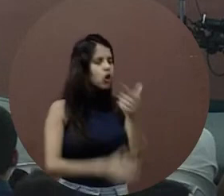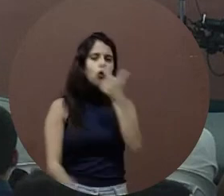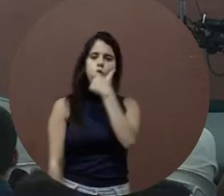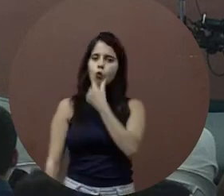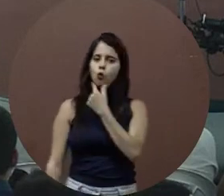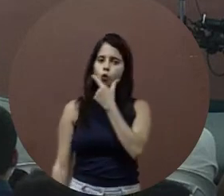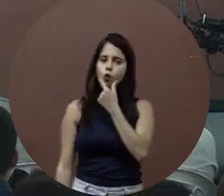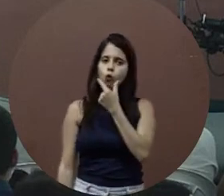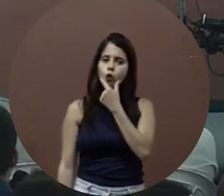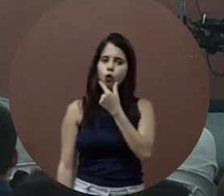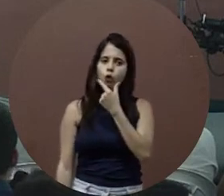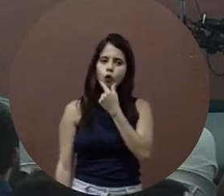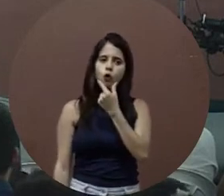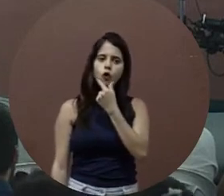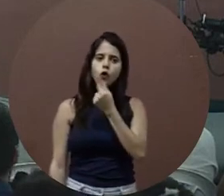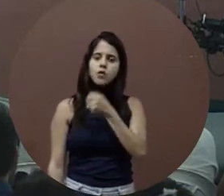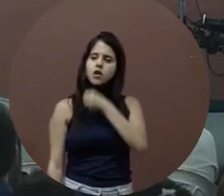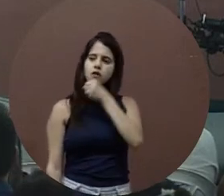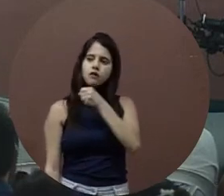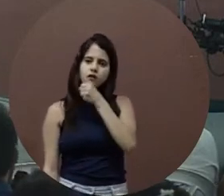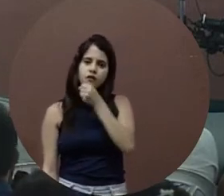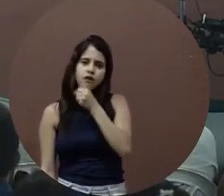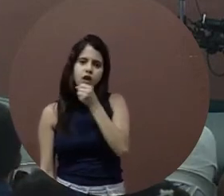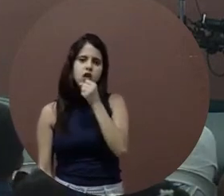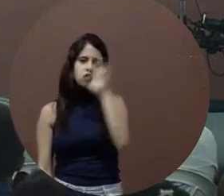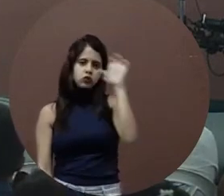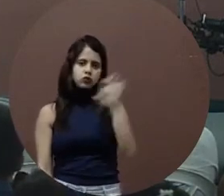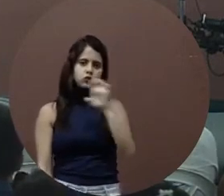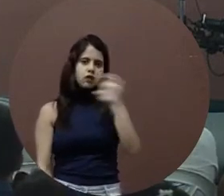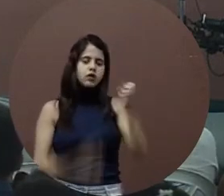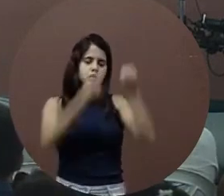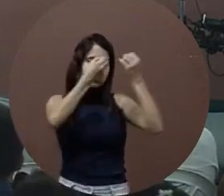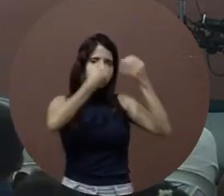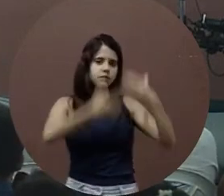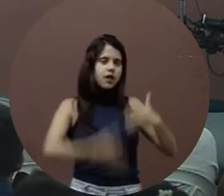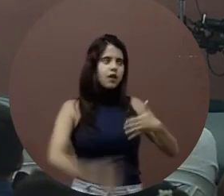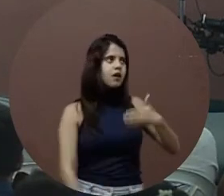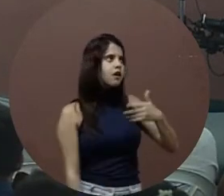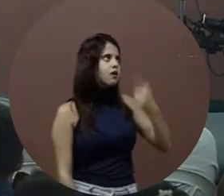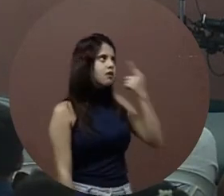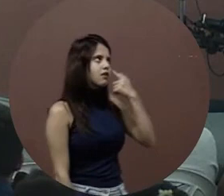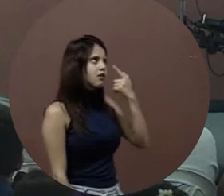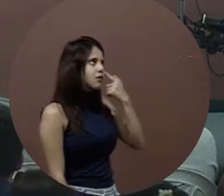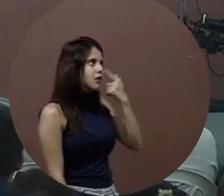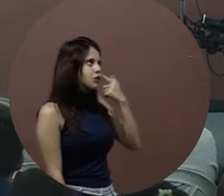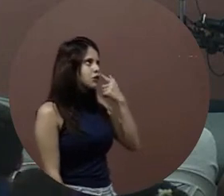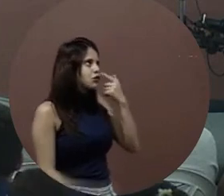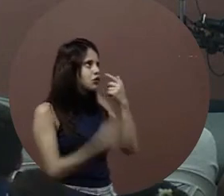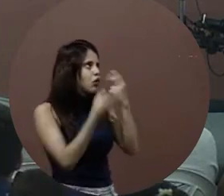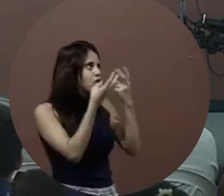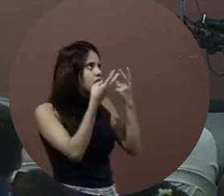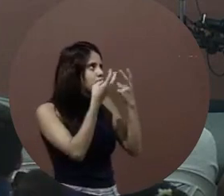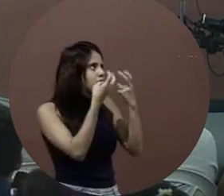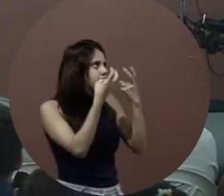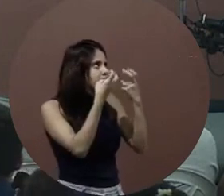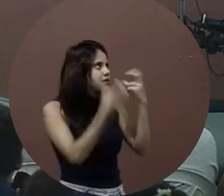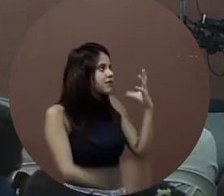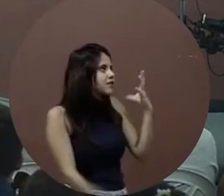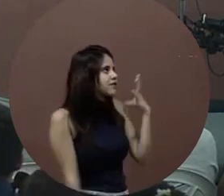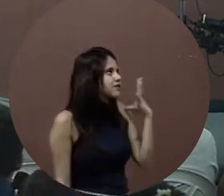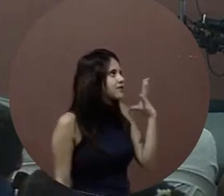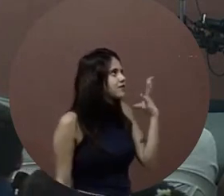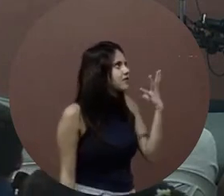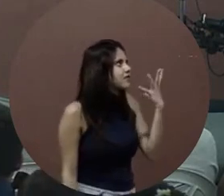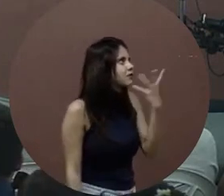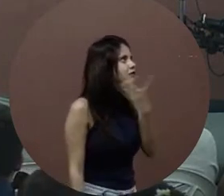homem idoso, em um dos evangelhos, ele diz assim, os meus olhos viram a salvação. Os